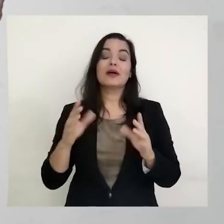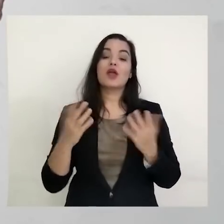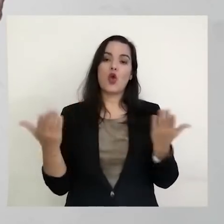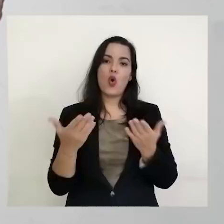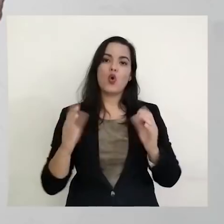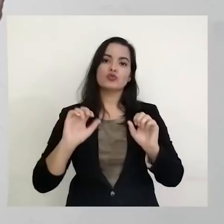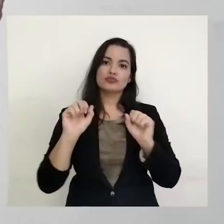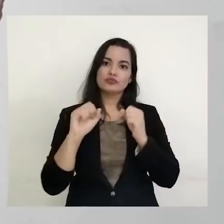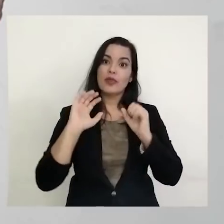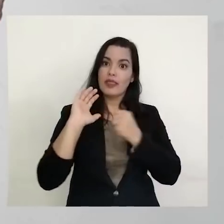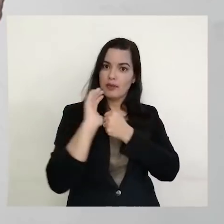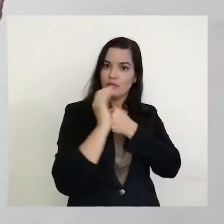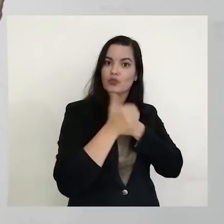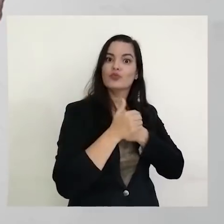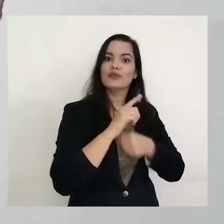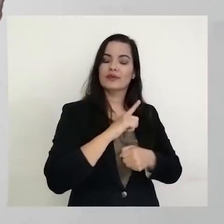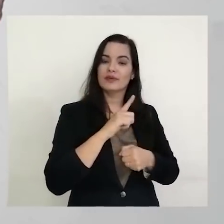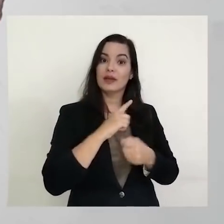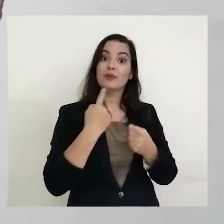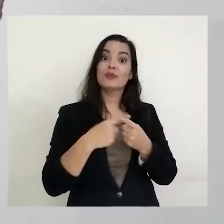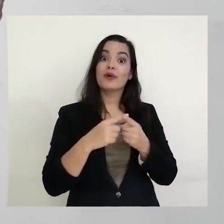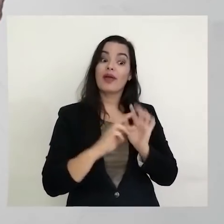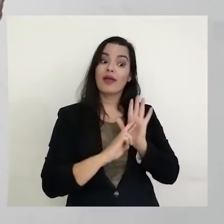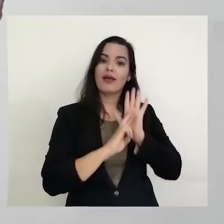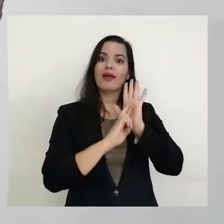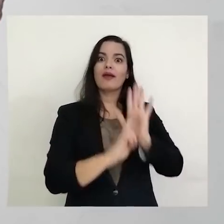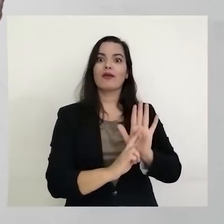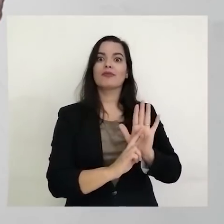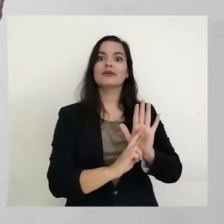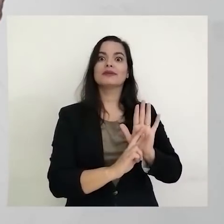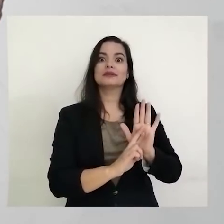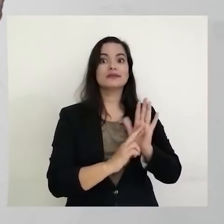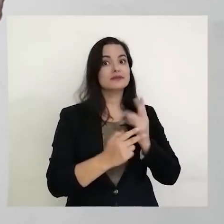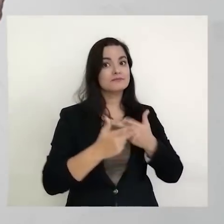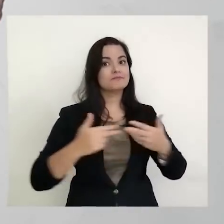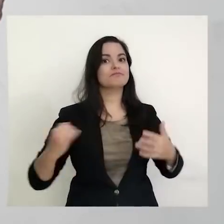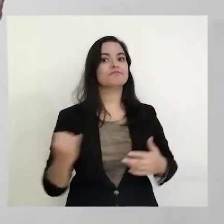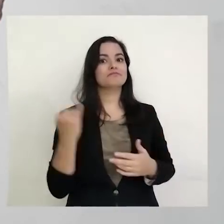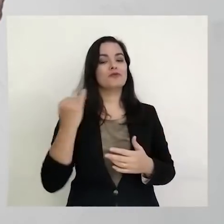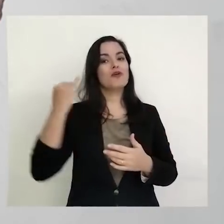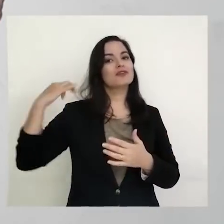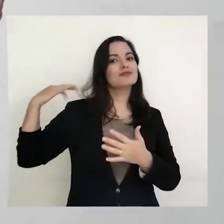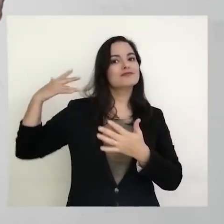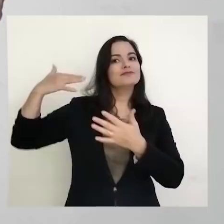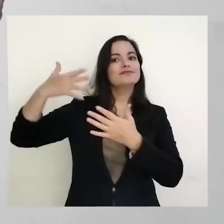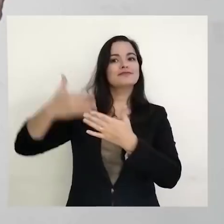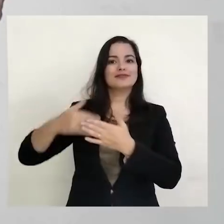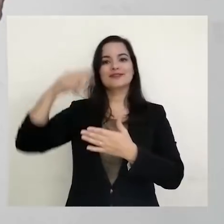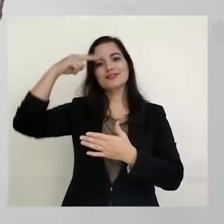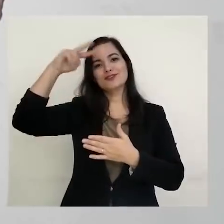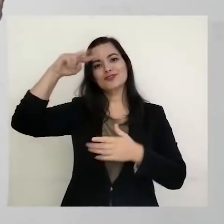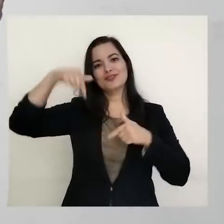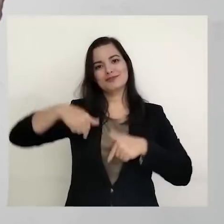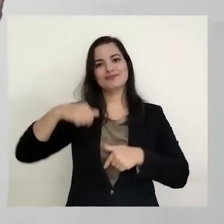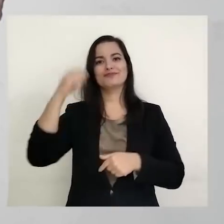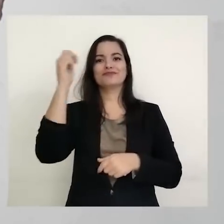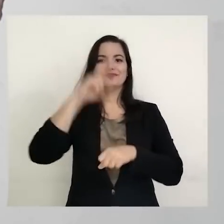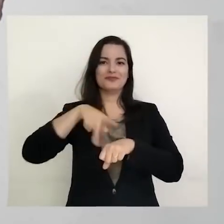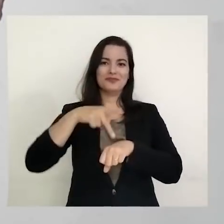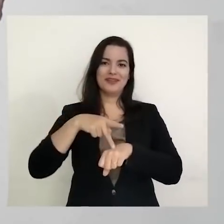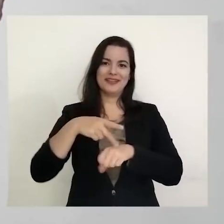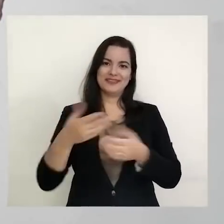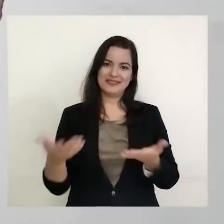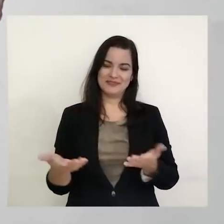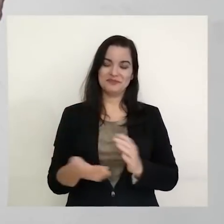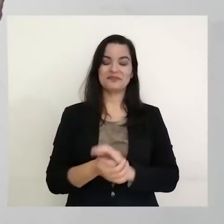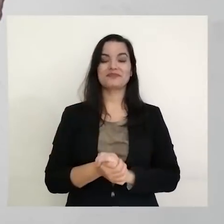patrimônio, exatamente porque representam algo de muito importante para a história do nosso país. E tem